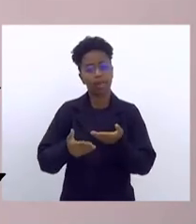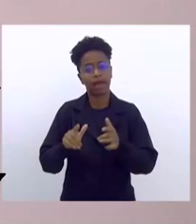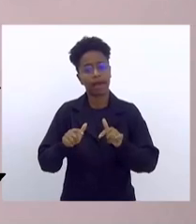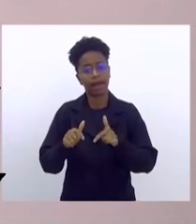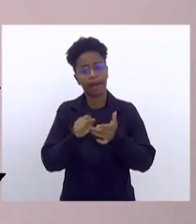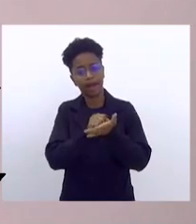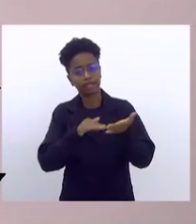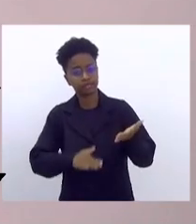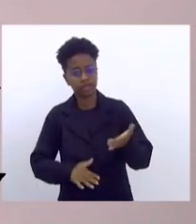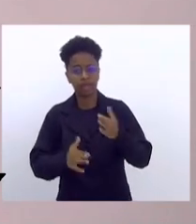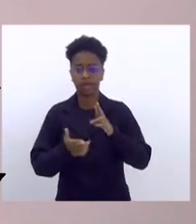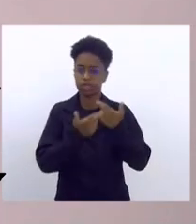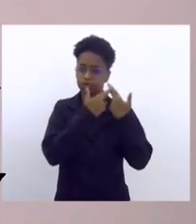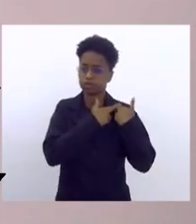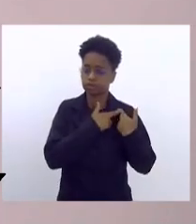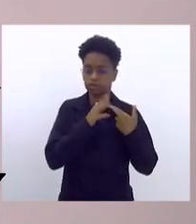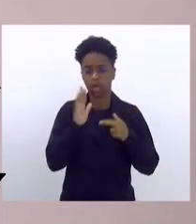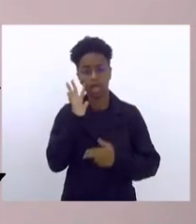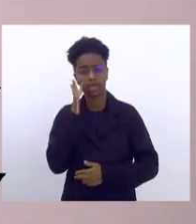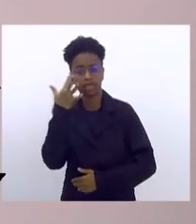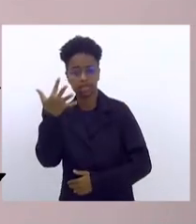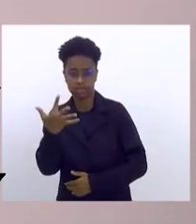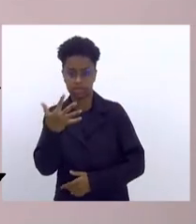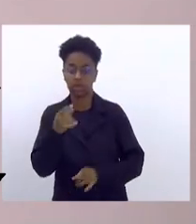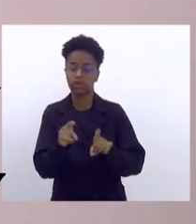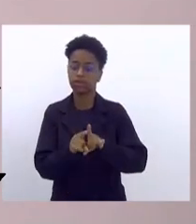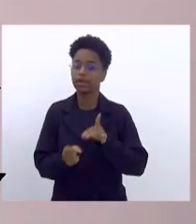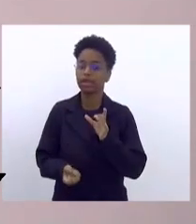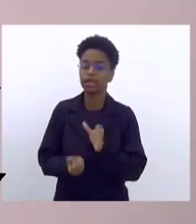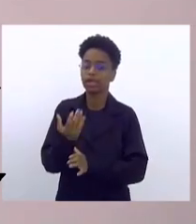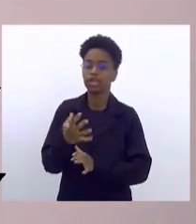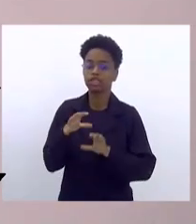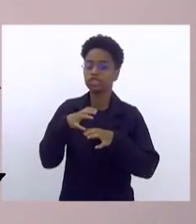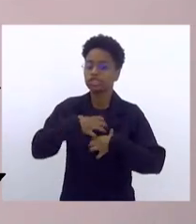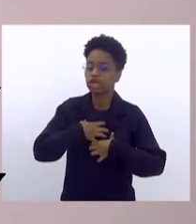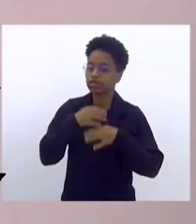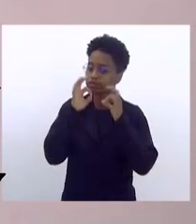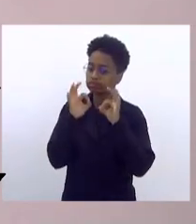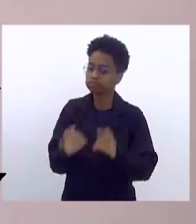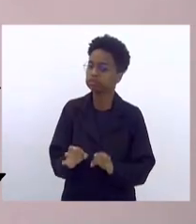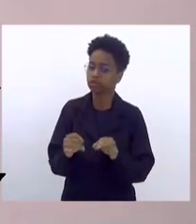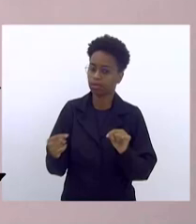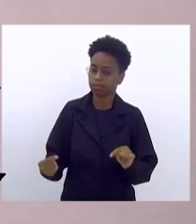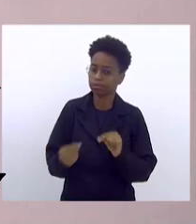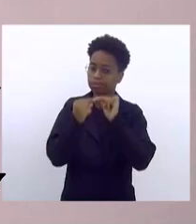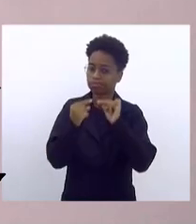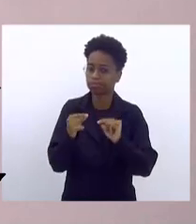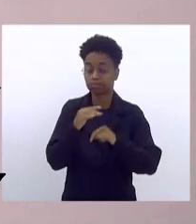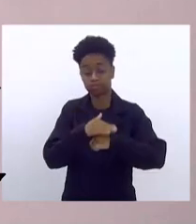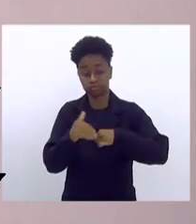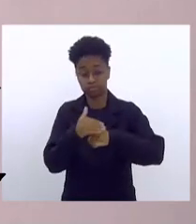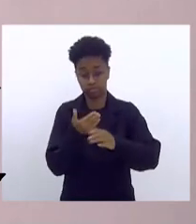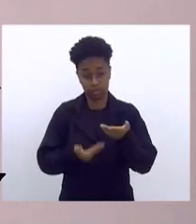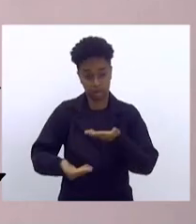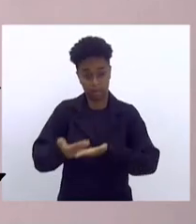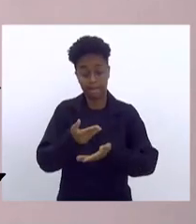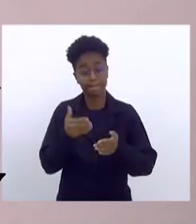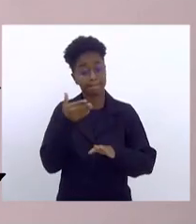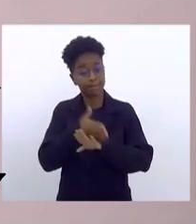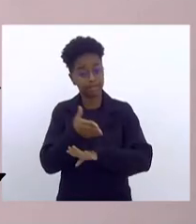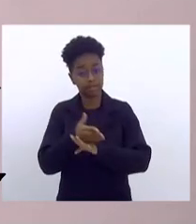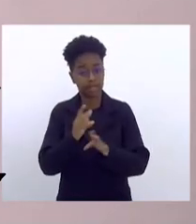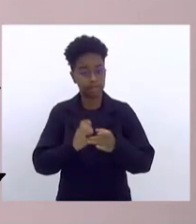responsabilidades e de decisões produzir modos efetivos e afetivos de participação